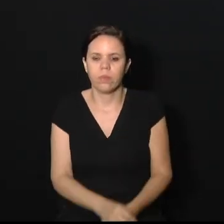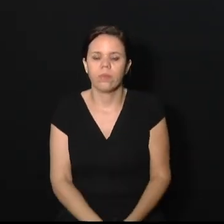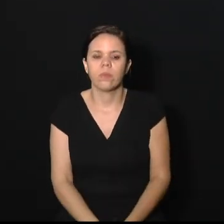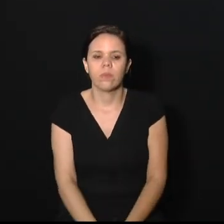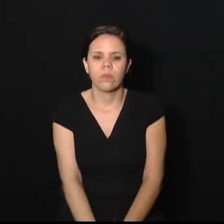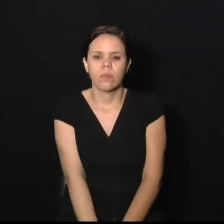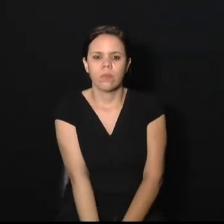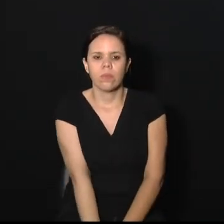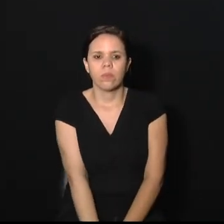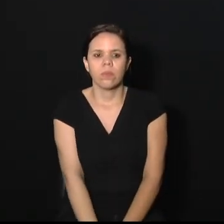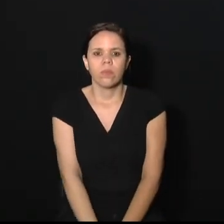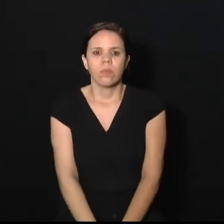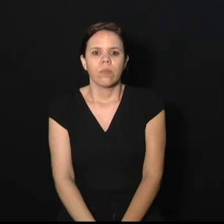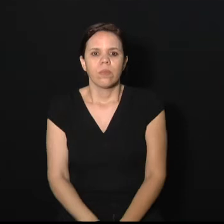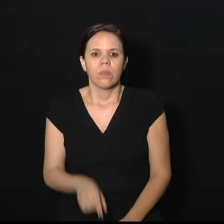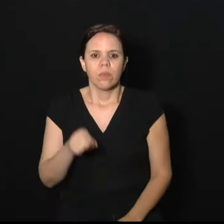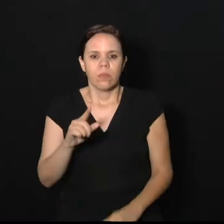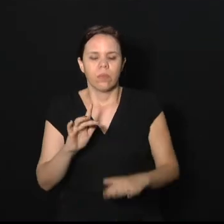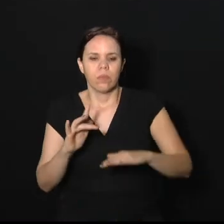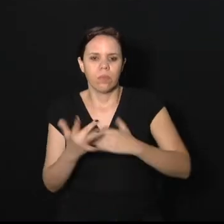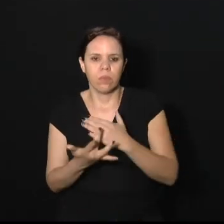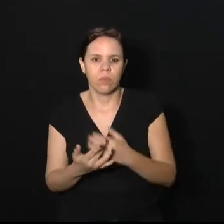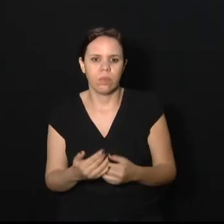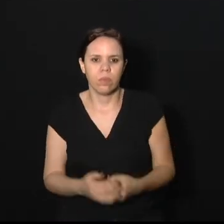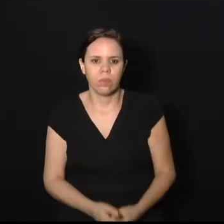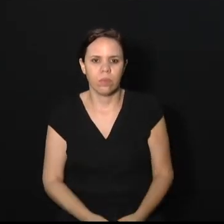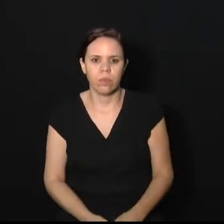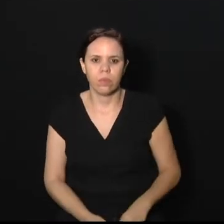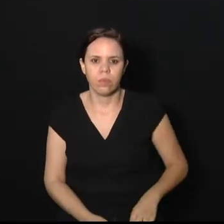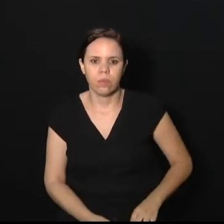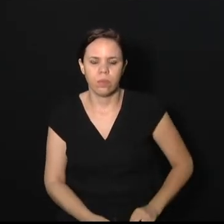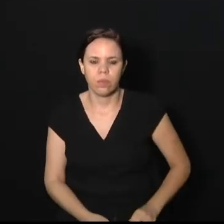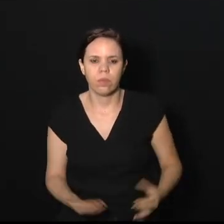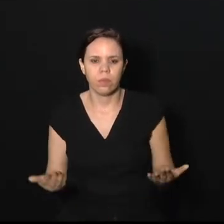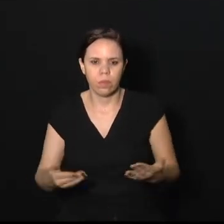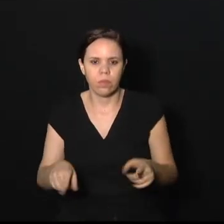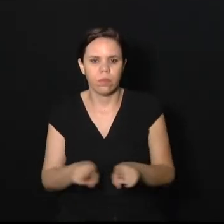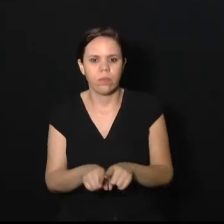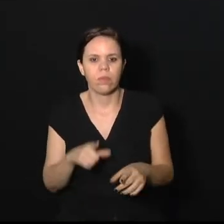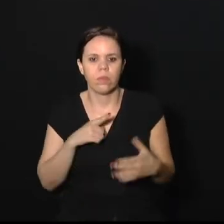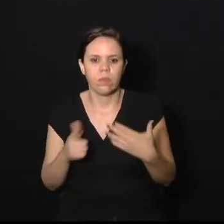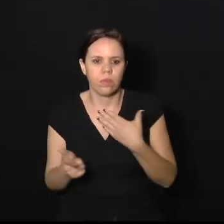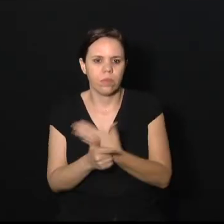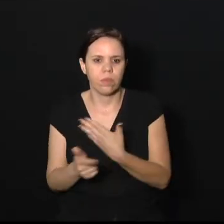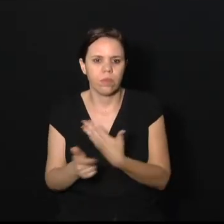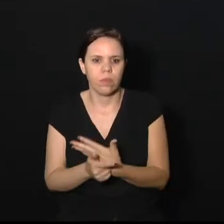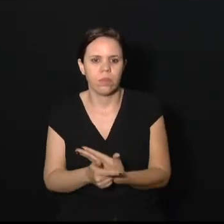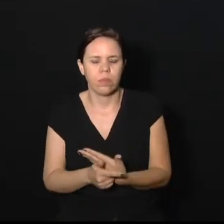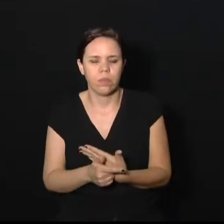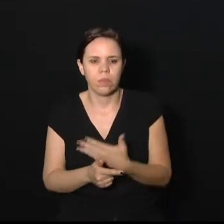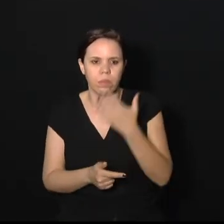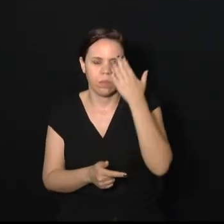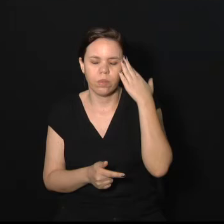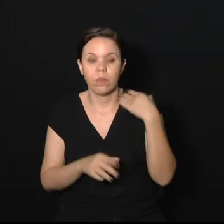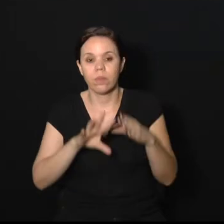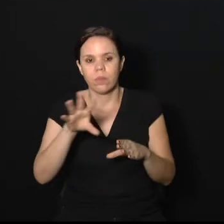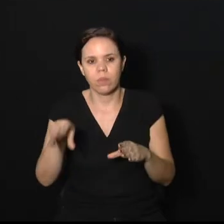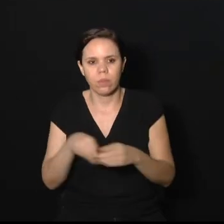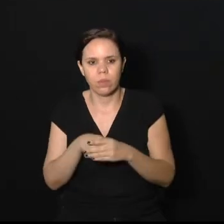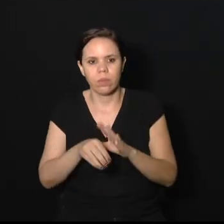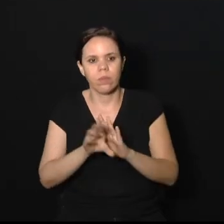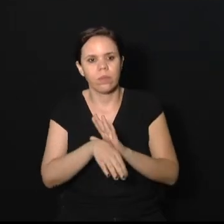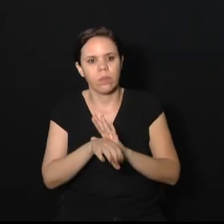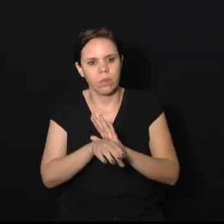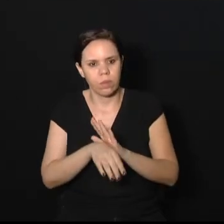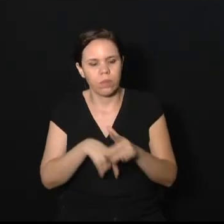E aqui está as redes sociais, né? Acho que o próximo, as redes sociais. Hoje a gente também tem um papel, né, Clarissa, de difundir o conceito. Então, a gente faz esse trabalho